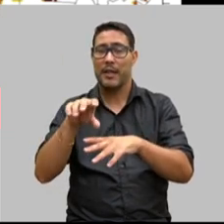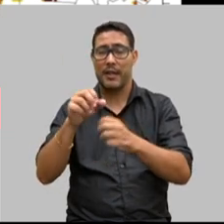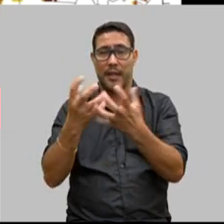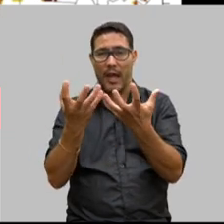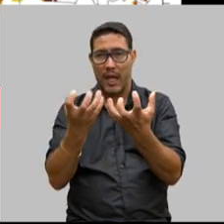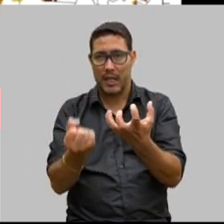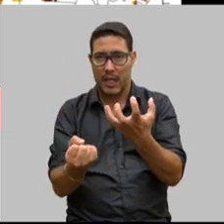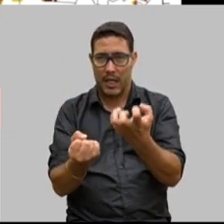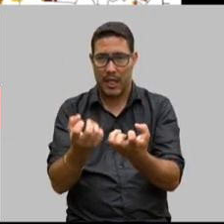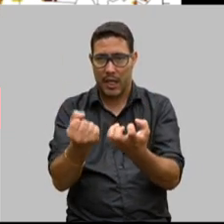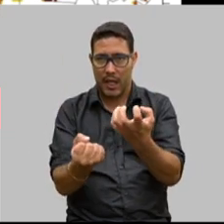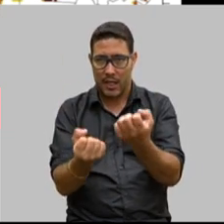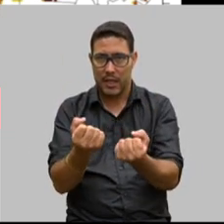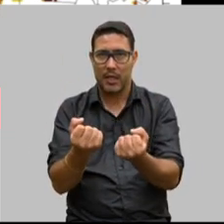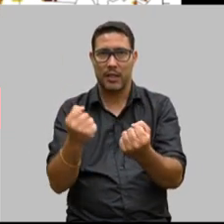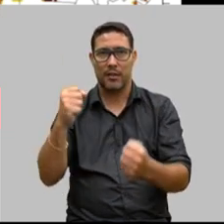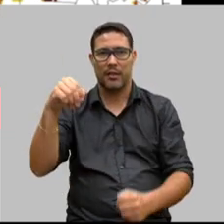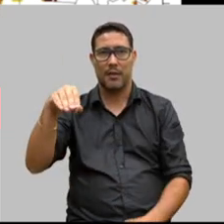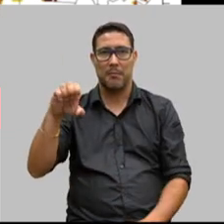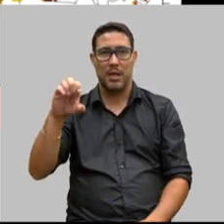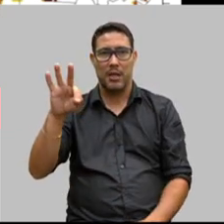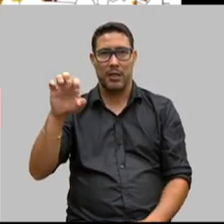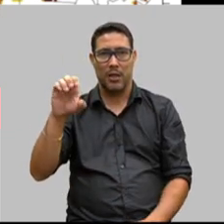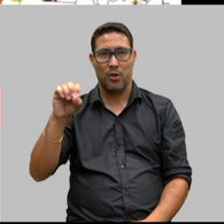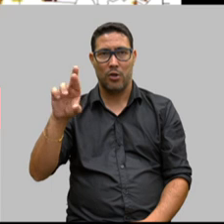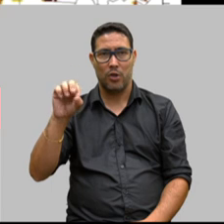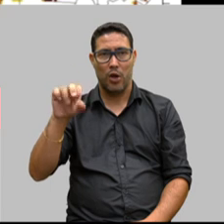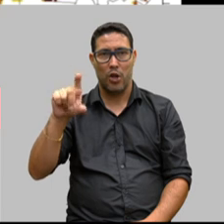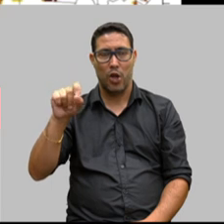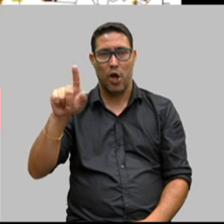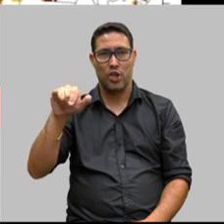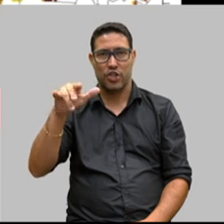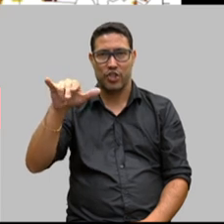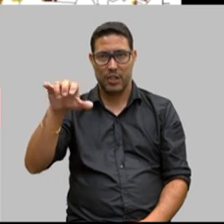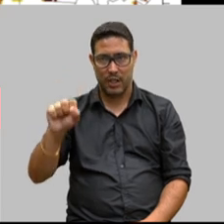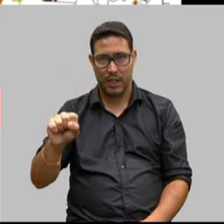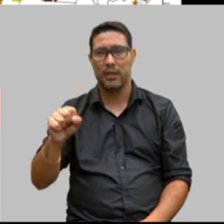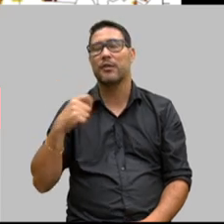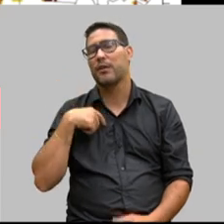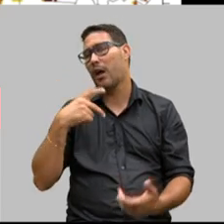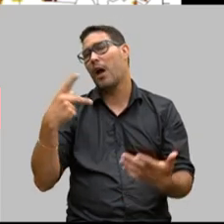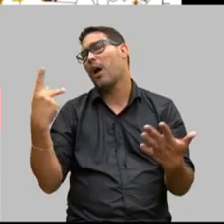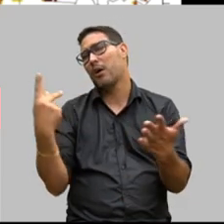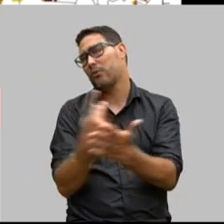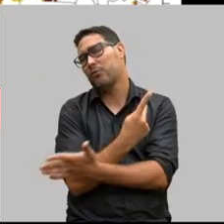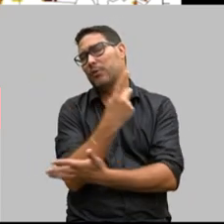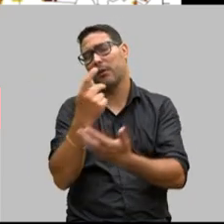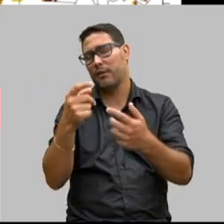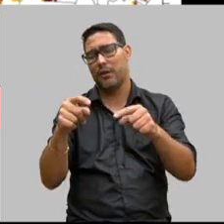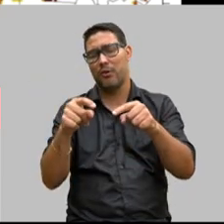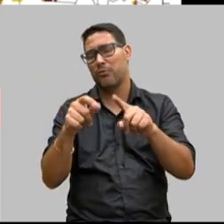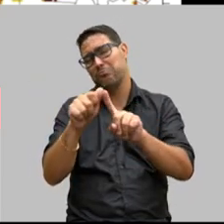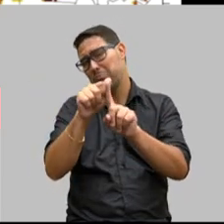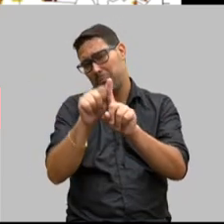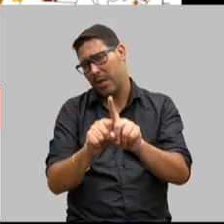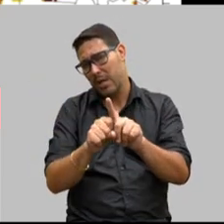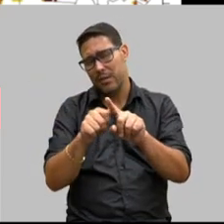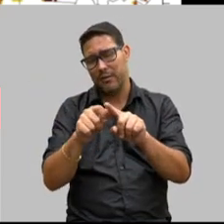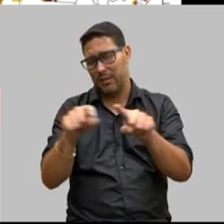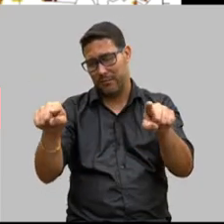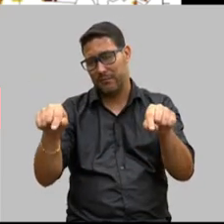seca meteorológica, eu estou falando de uma seca não muito extensa, que ocorreu dentro de um dado mês. Quando eu falo de